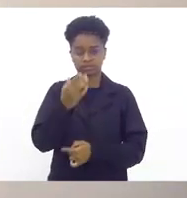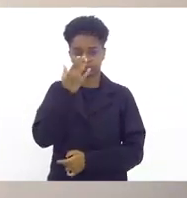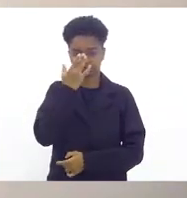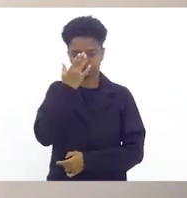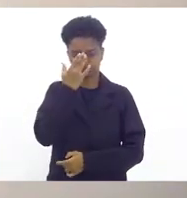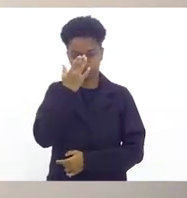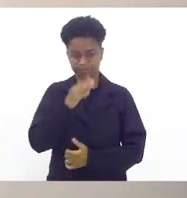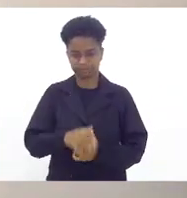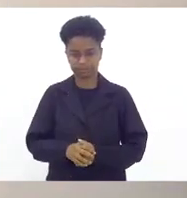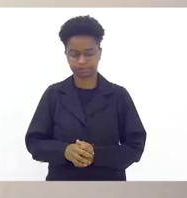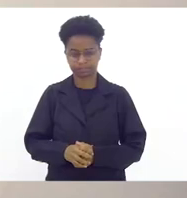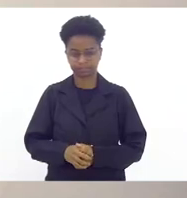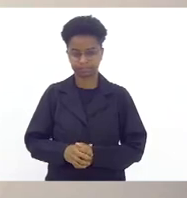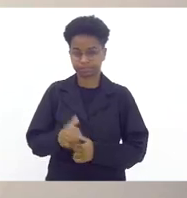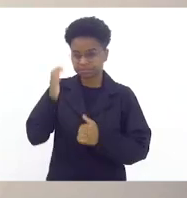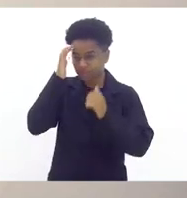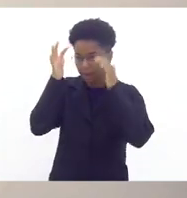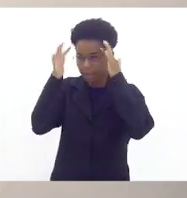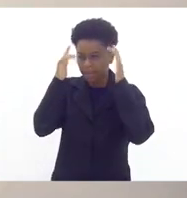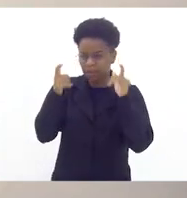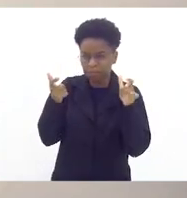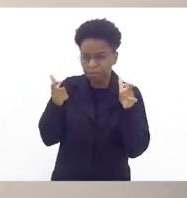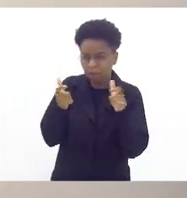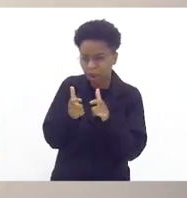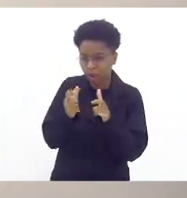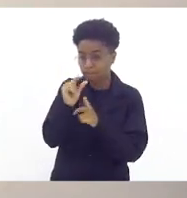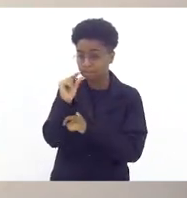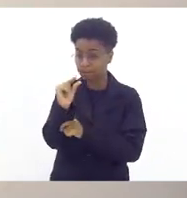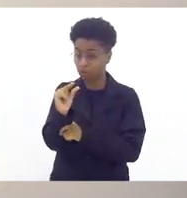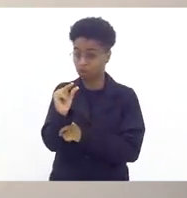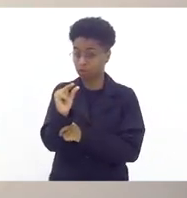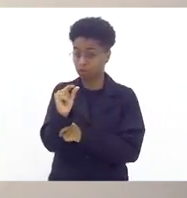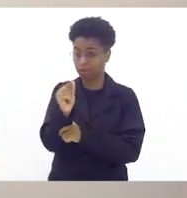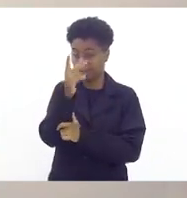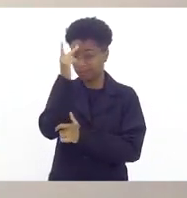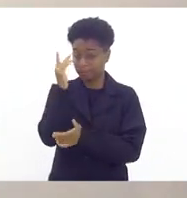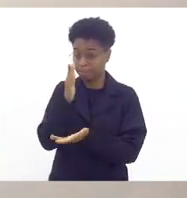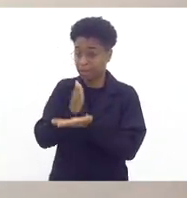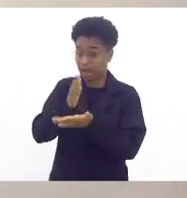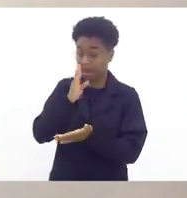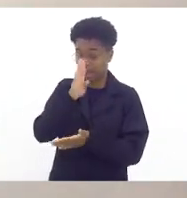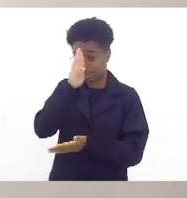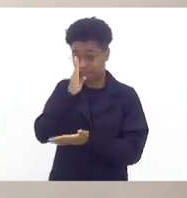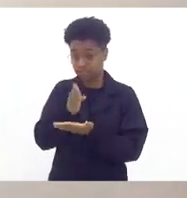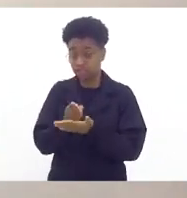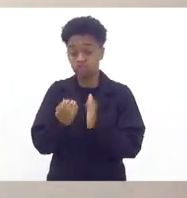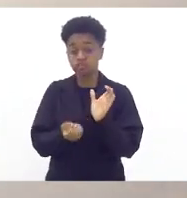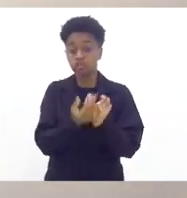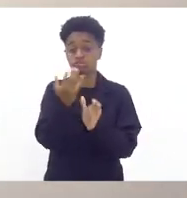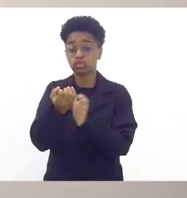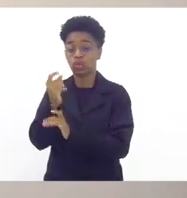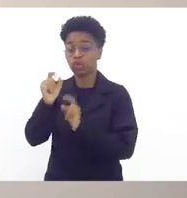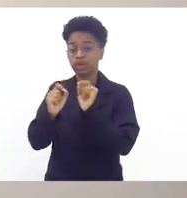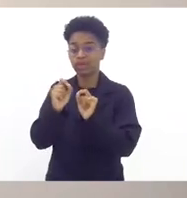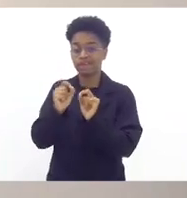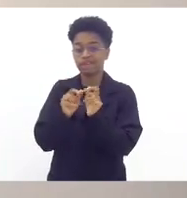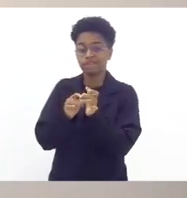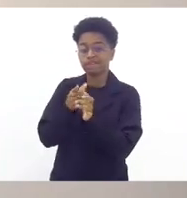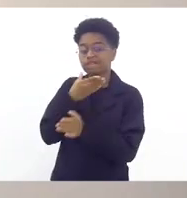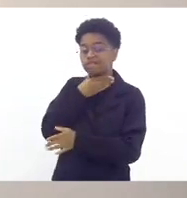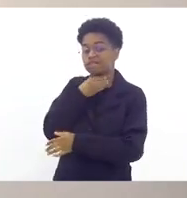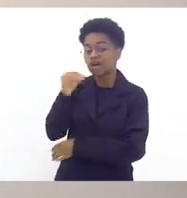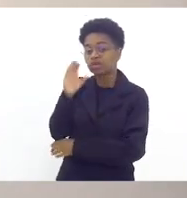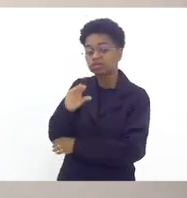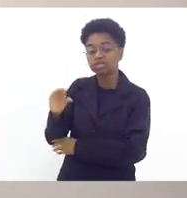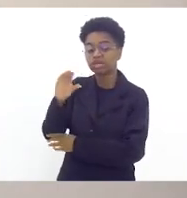esse tipo de pensamento foi caindo um pouquinho só em descrédito, surgiram na história do nosso país pseudocientistas como